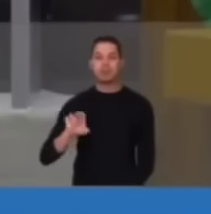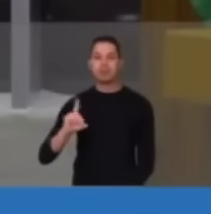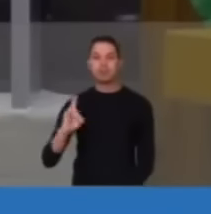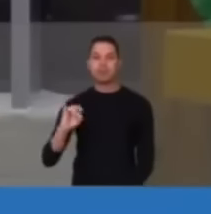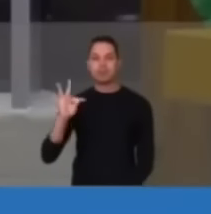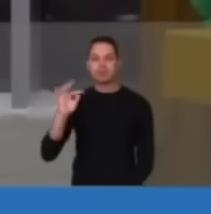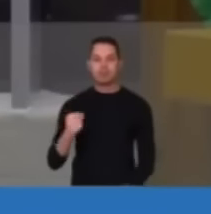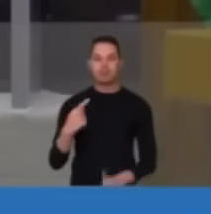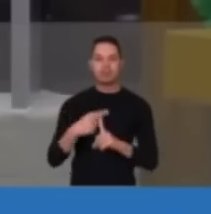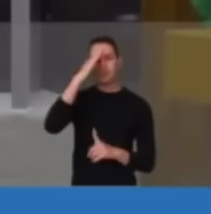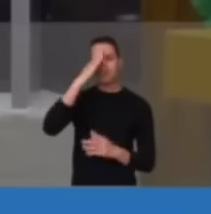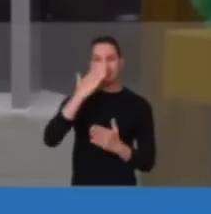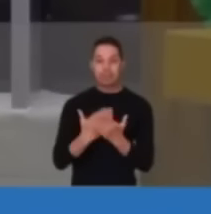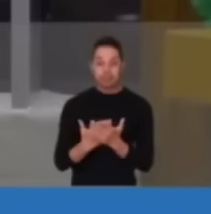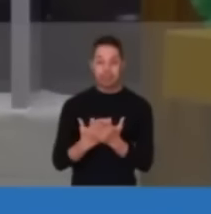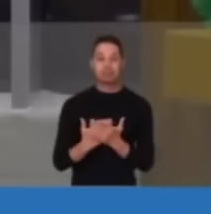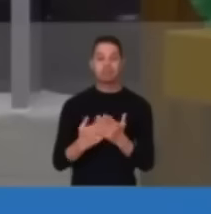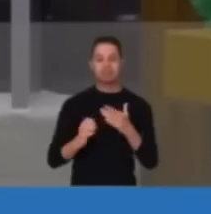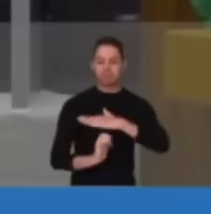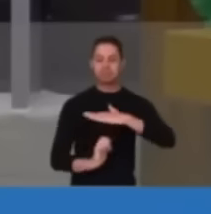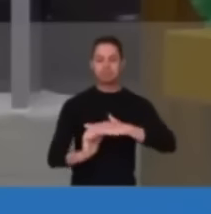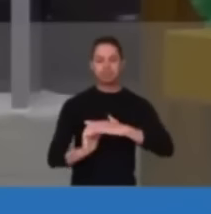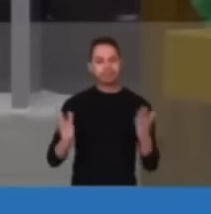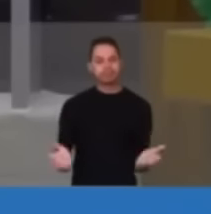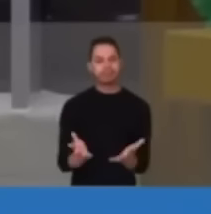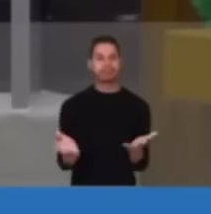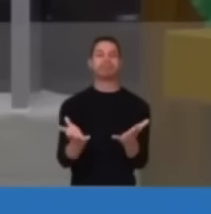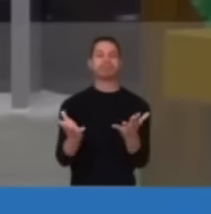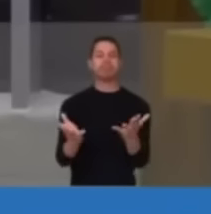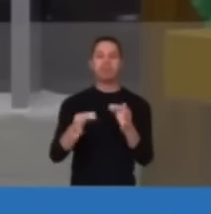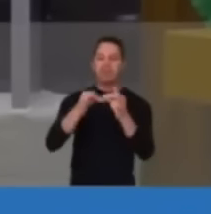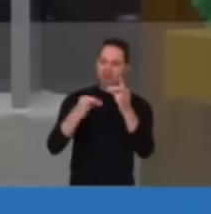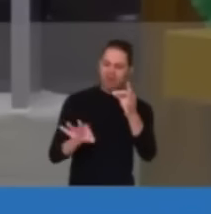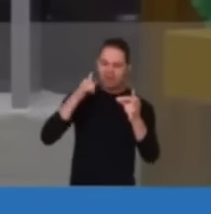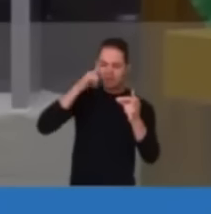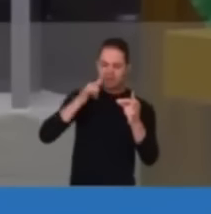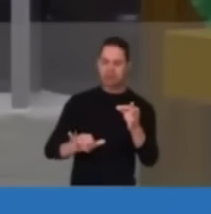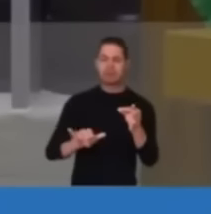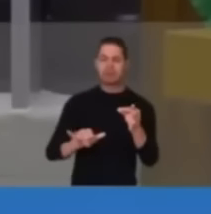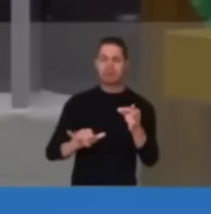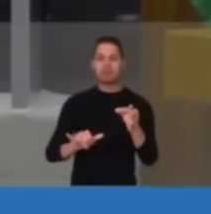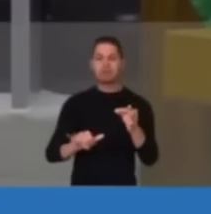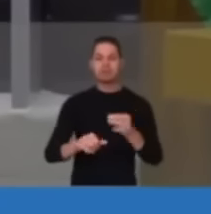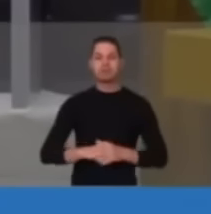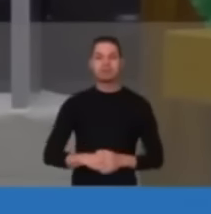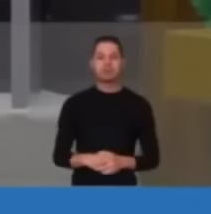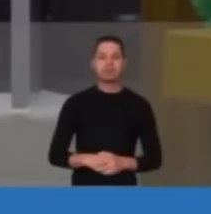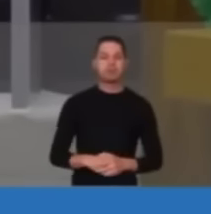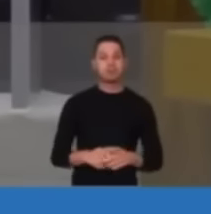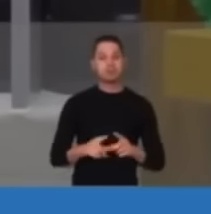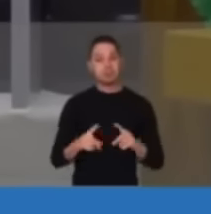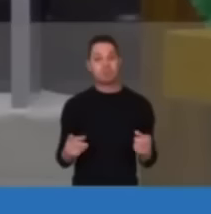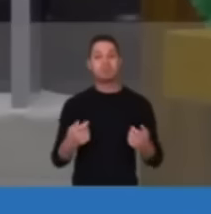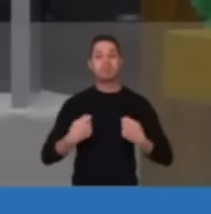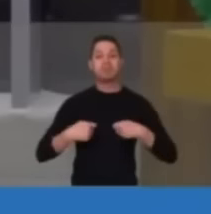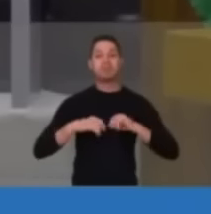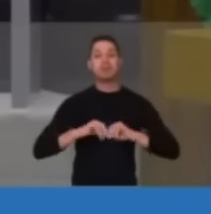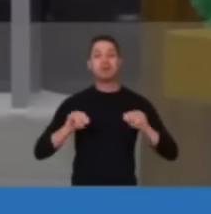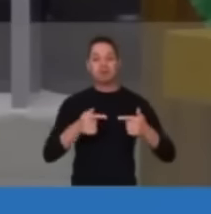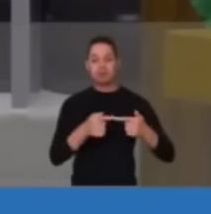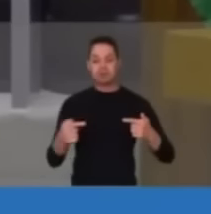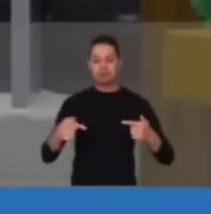recursos para que eles possam estimular a sua vida eu preciso concluir não quero estender dentro do regramento eh imposto aqui Presidente mas é preciso dizer que essa semana